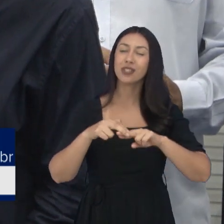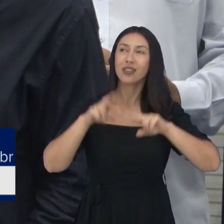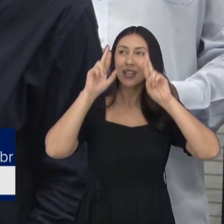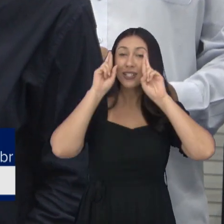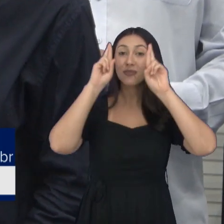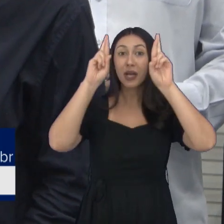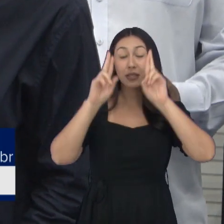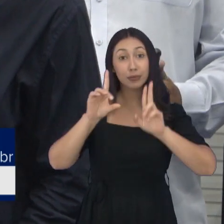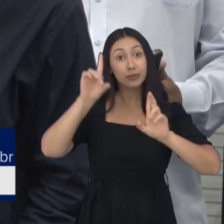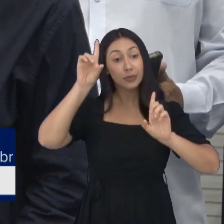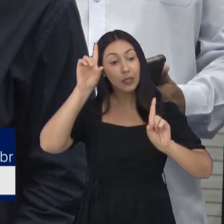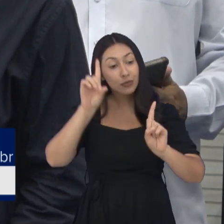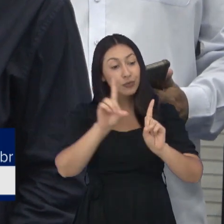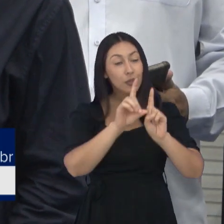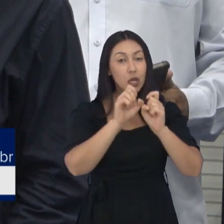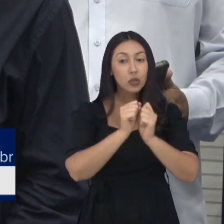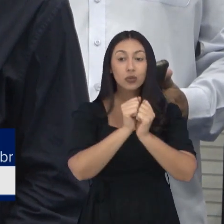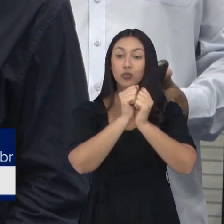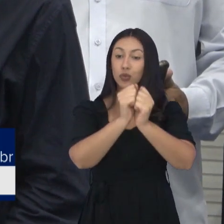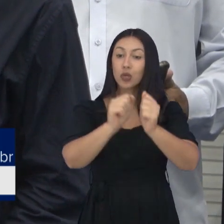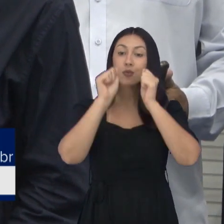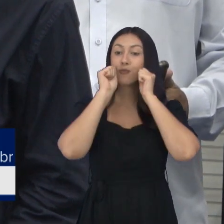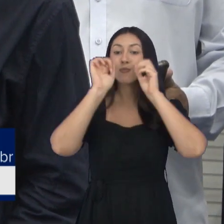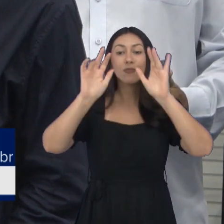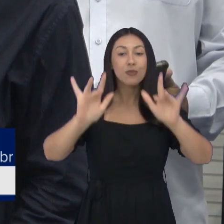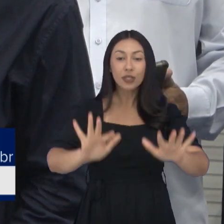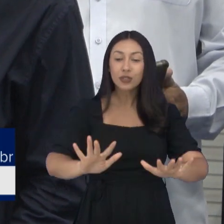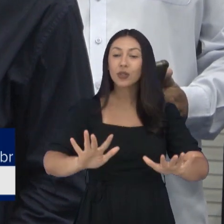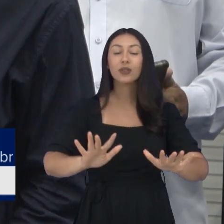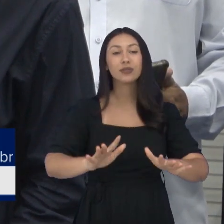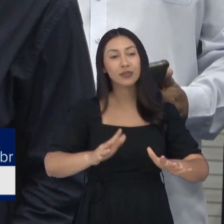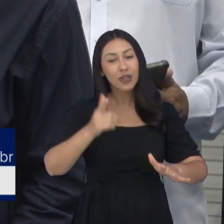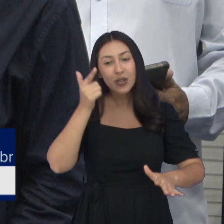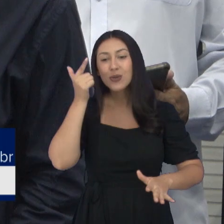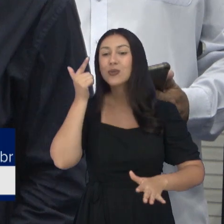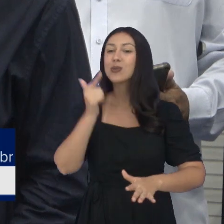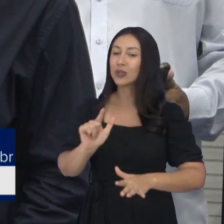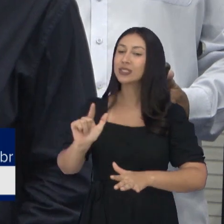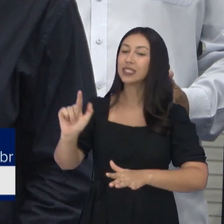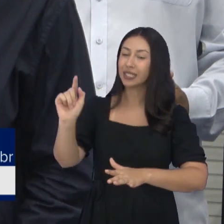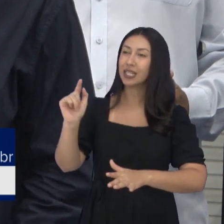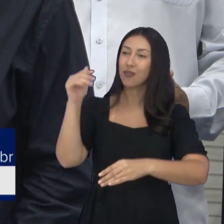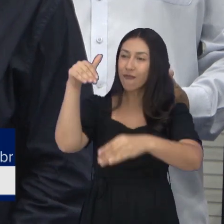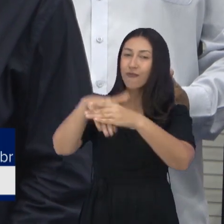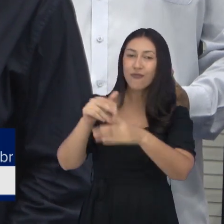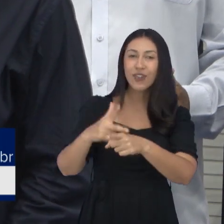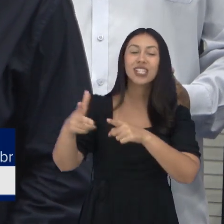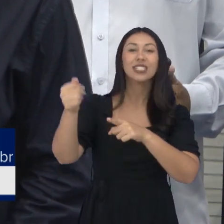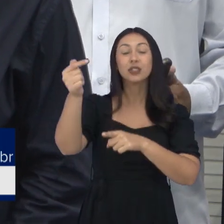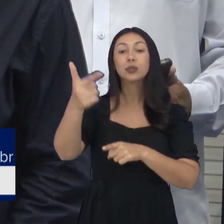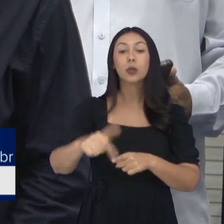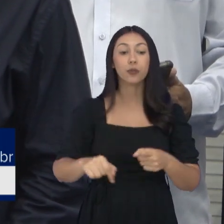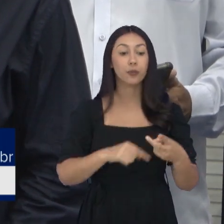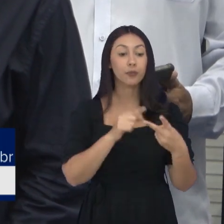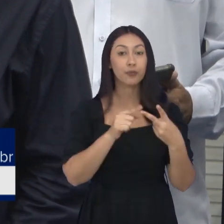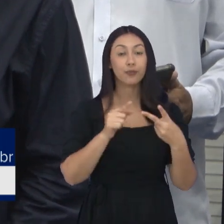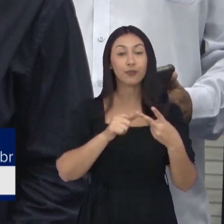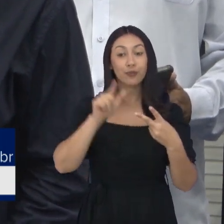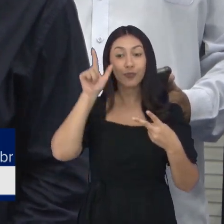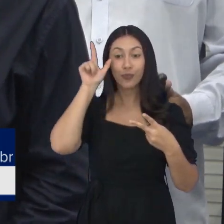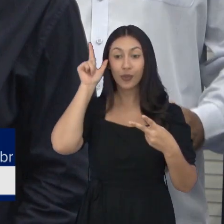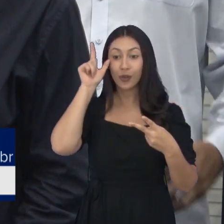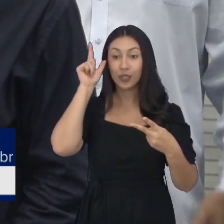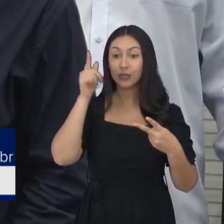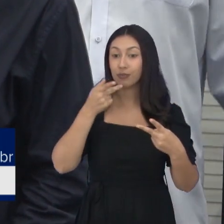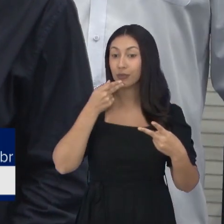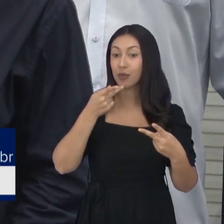com Deus, viu? Deus te receba lá e você vai se reeleger, vai ter um futuro brilhante aí na política. E o Lino, essa fala do